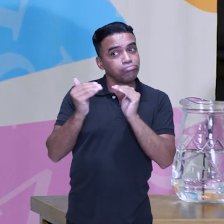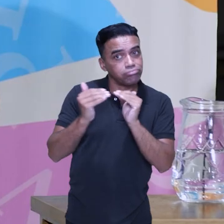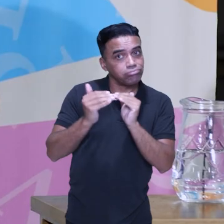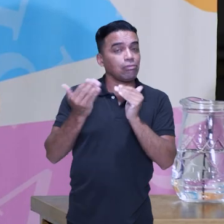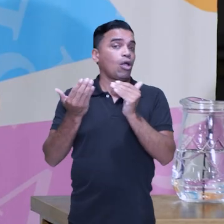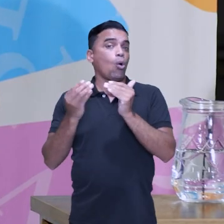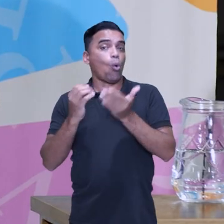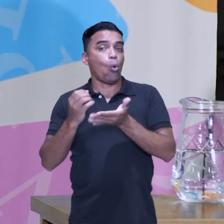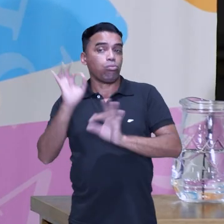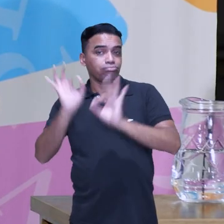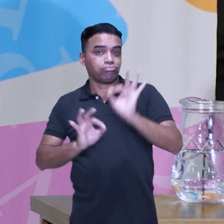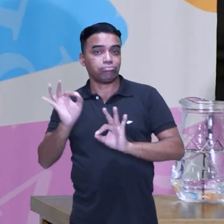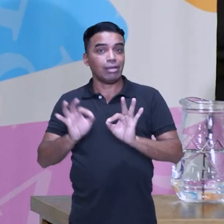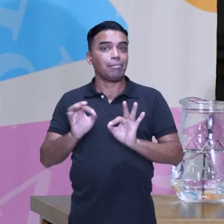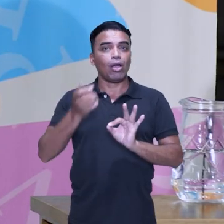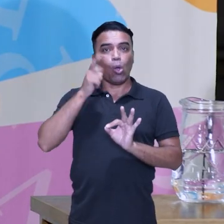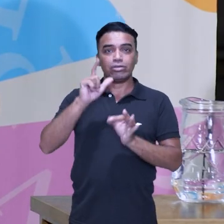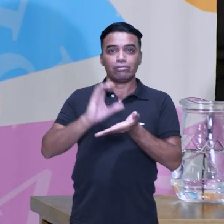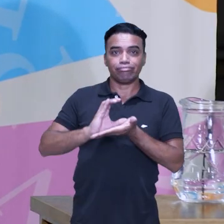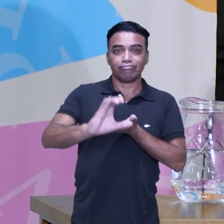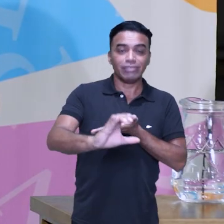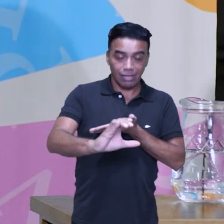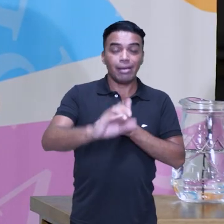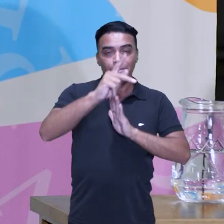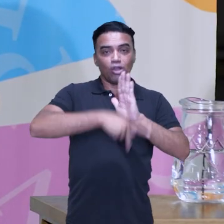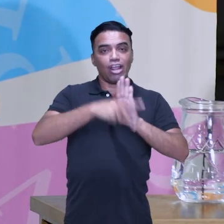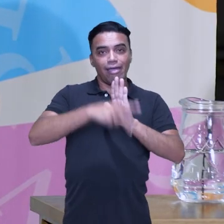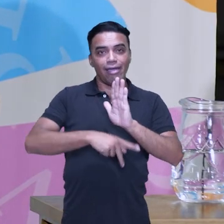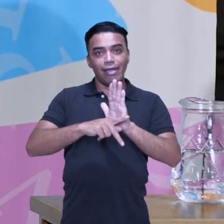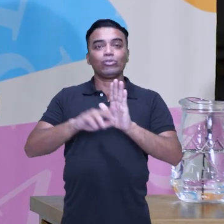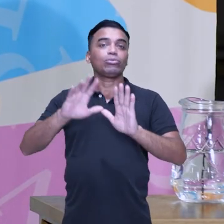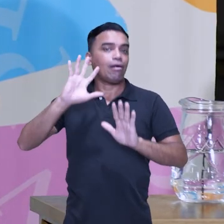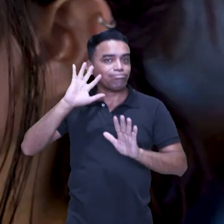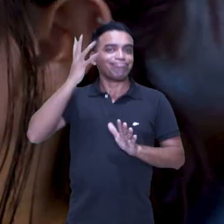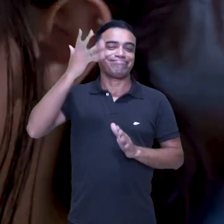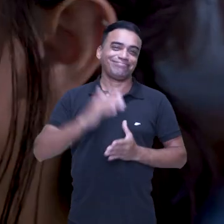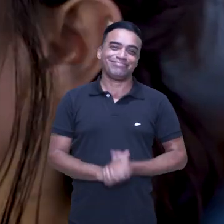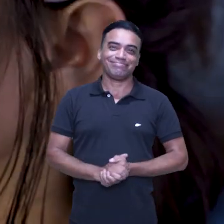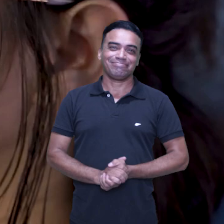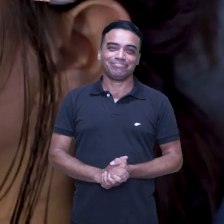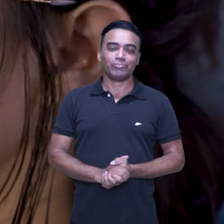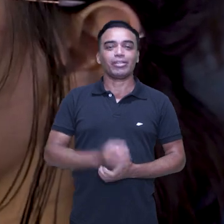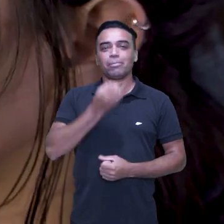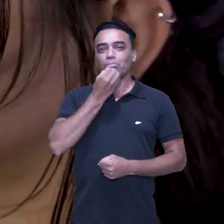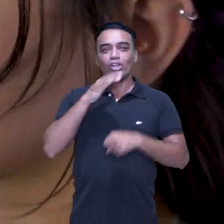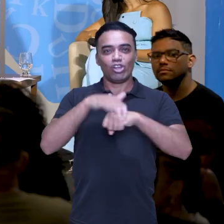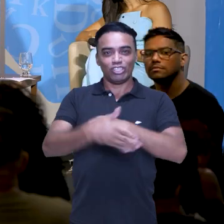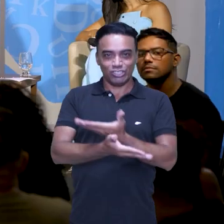de ajustes, para que seja direcionado à contemplação desse projeto e viabilizá-lo. Boa